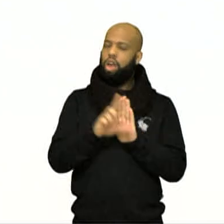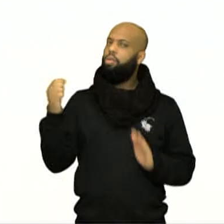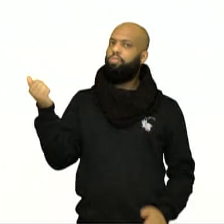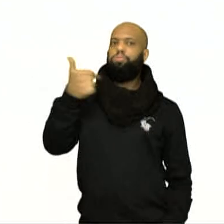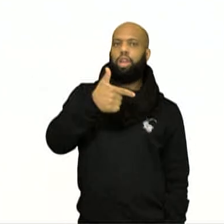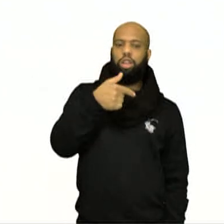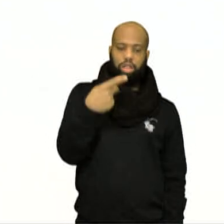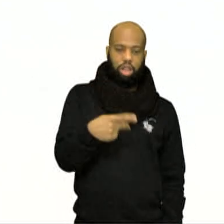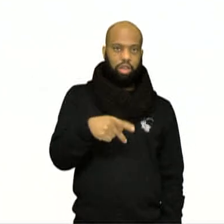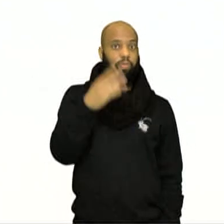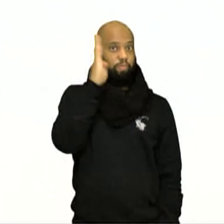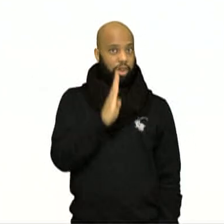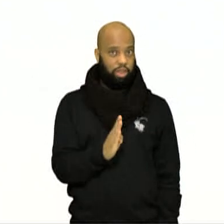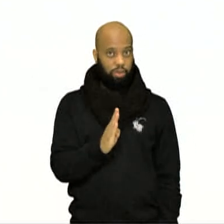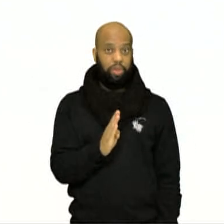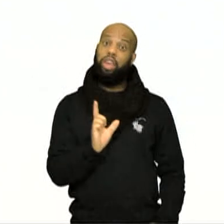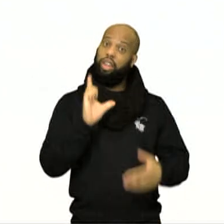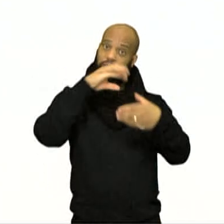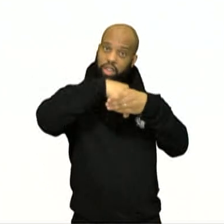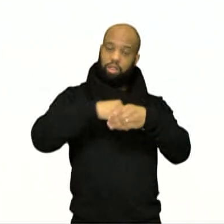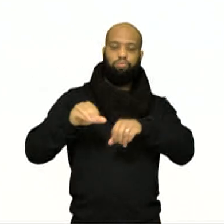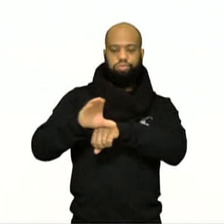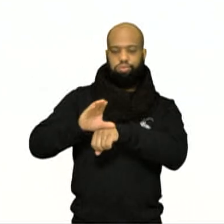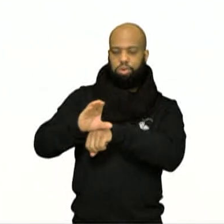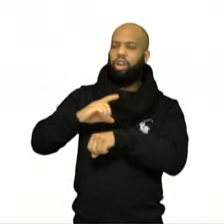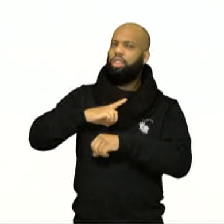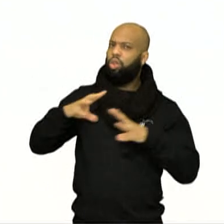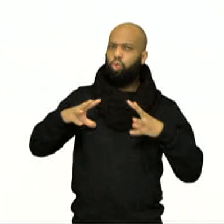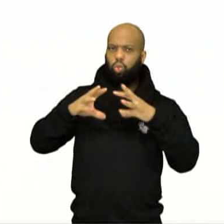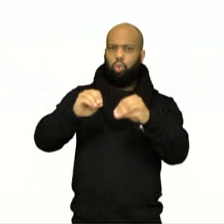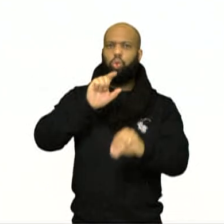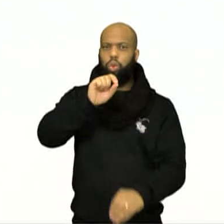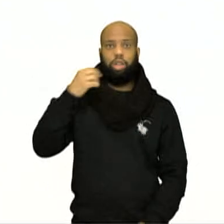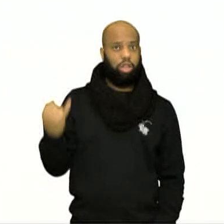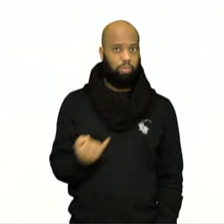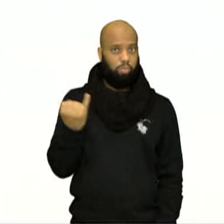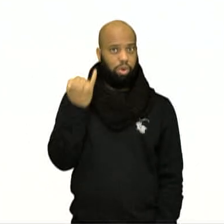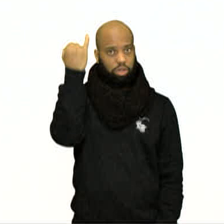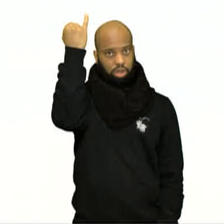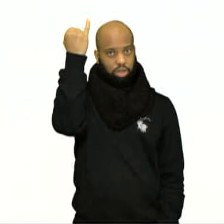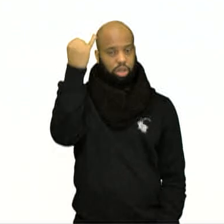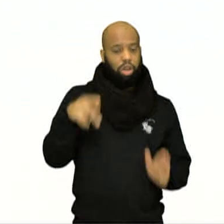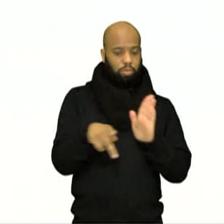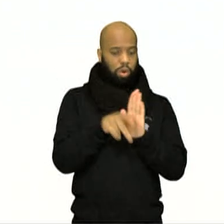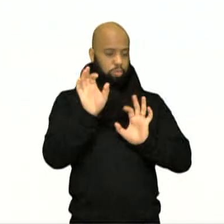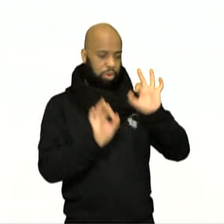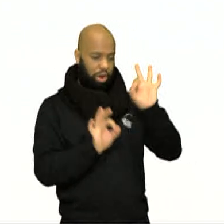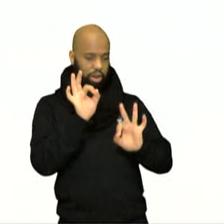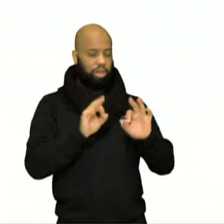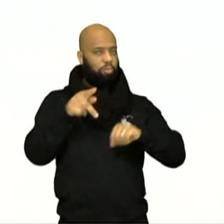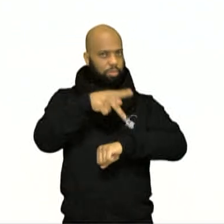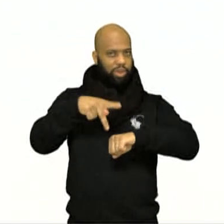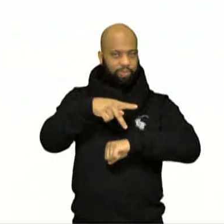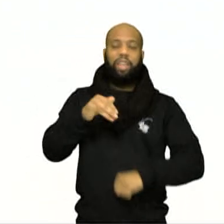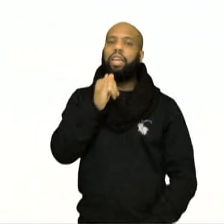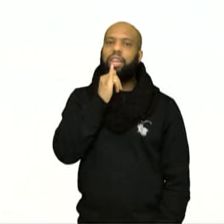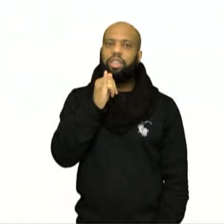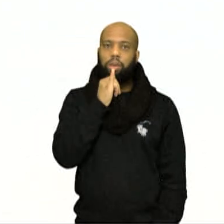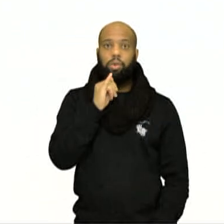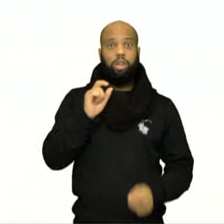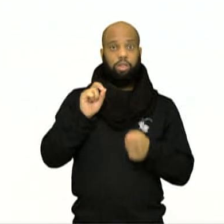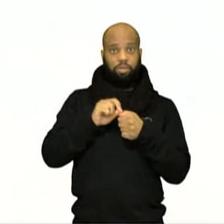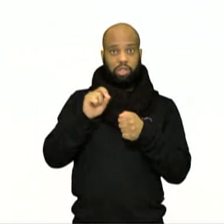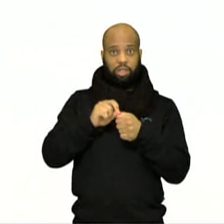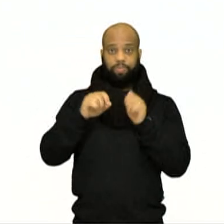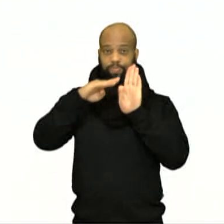nação. Nela consta tudo aquilo que é fundamental para a organização do país, como, por exemplo, o